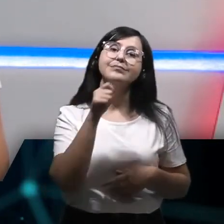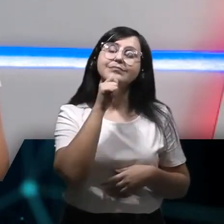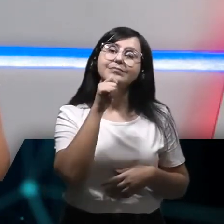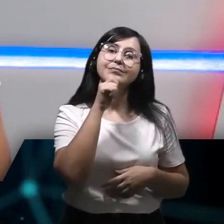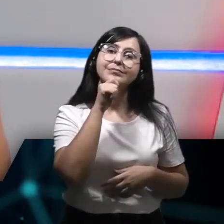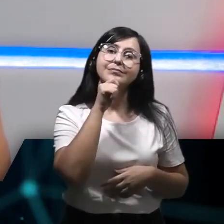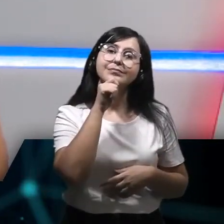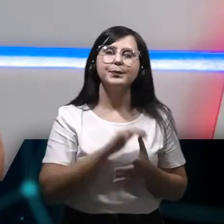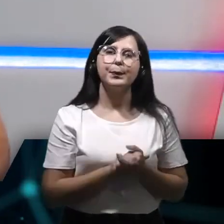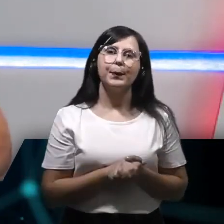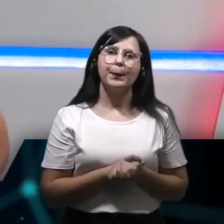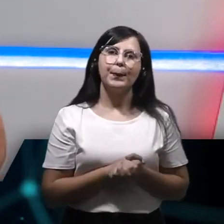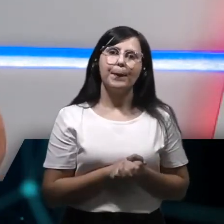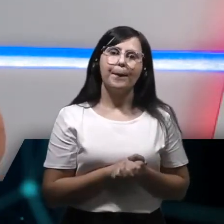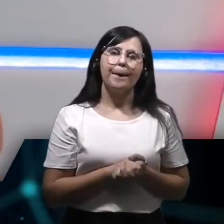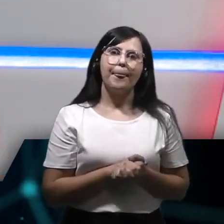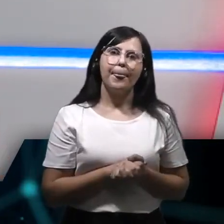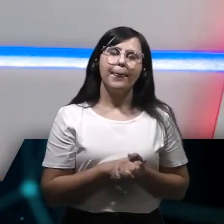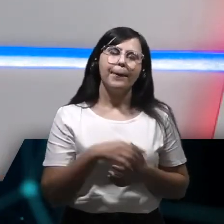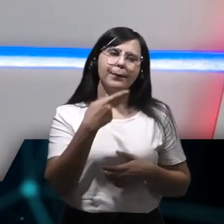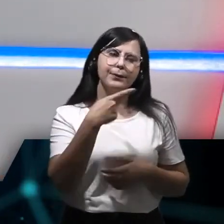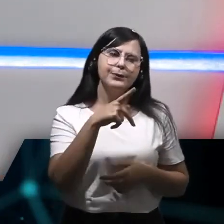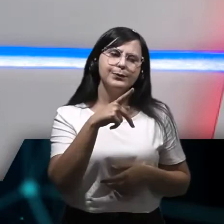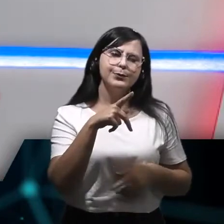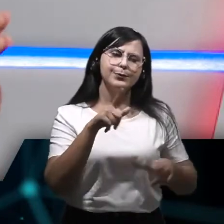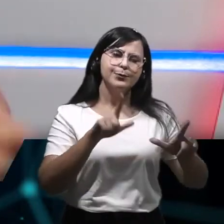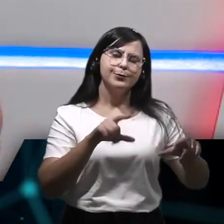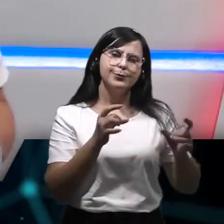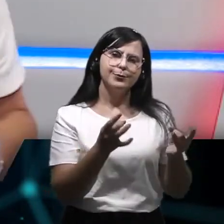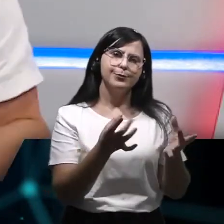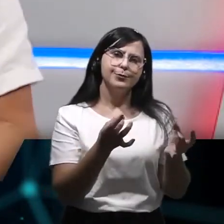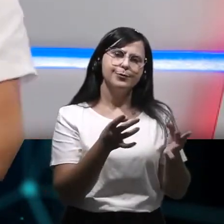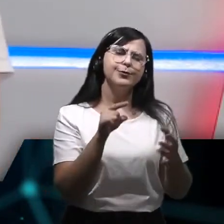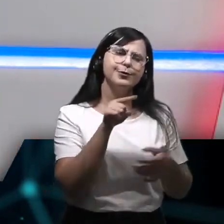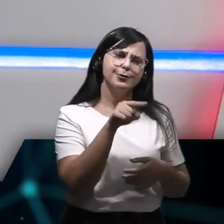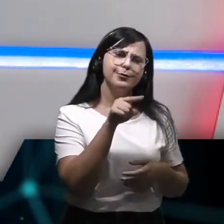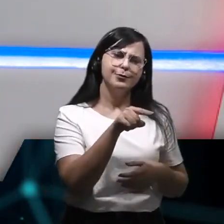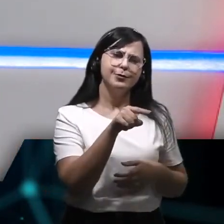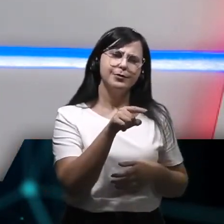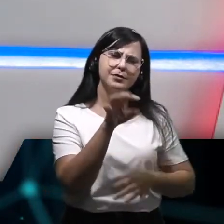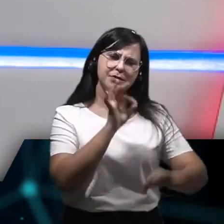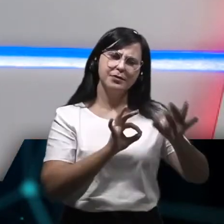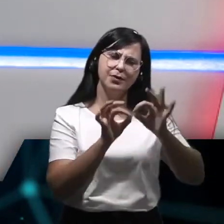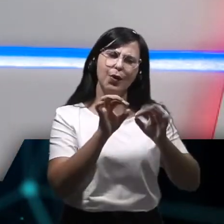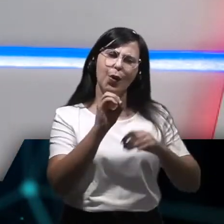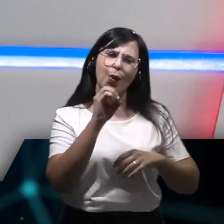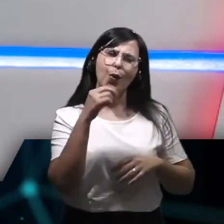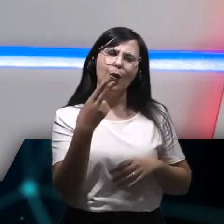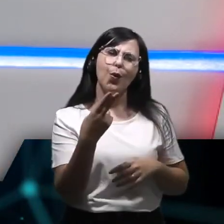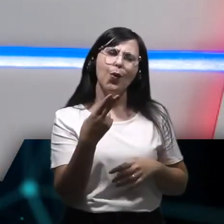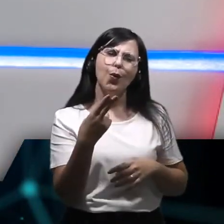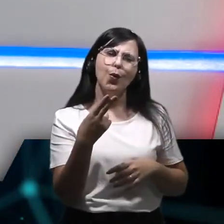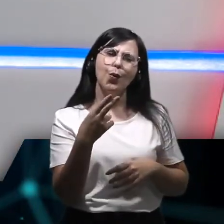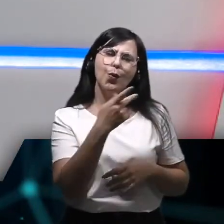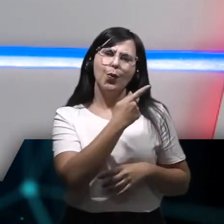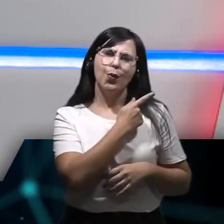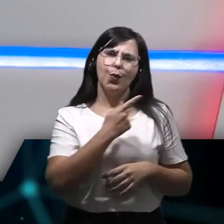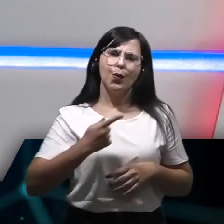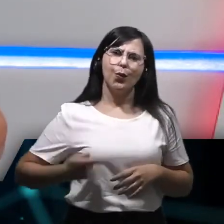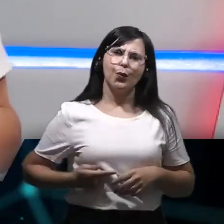no seu loteamento, ela vai ser viabilizada pelo senhor ou pelo governo do estado? Porque assim o senhor se